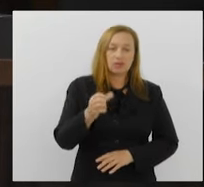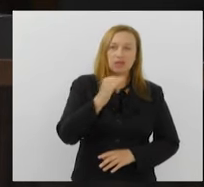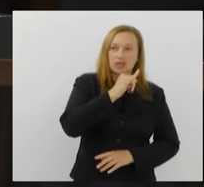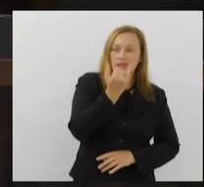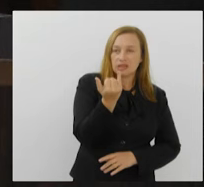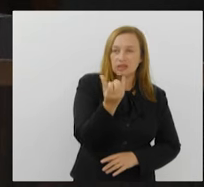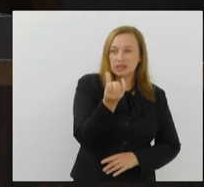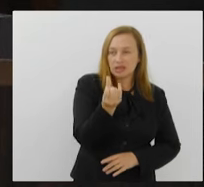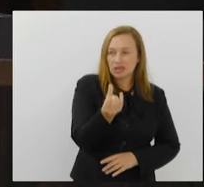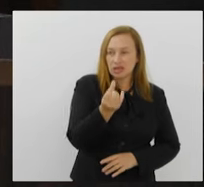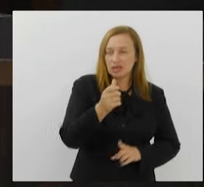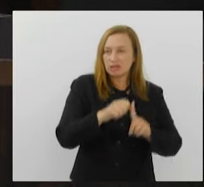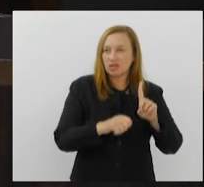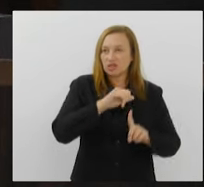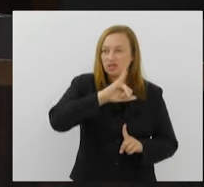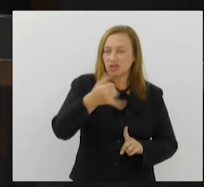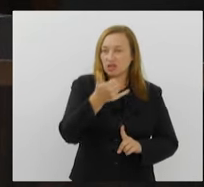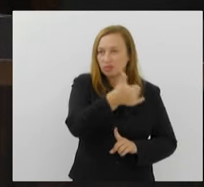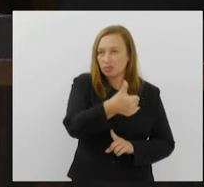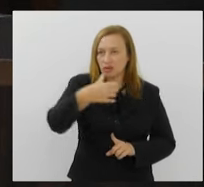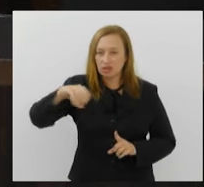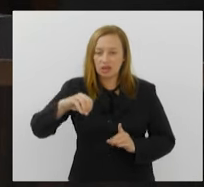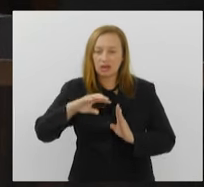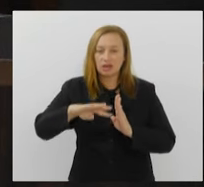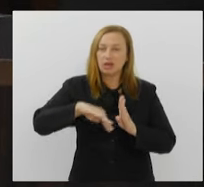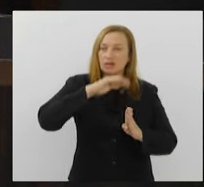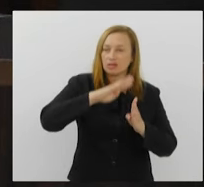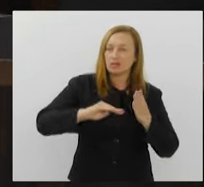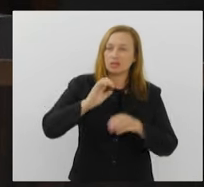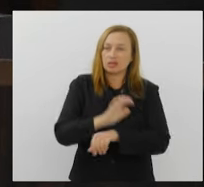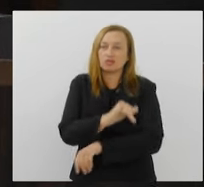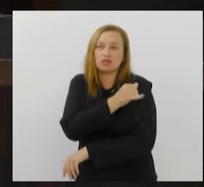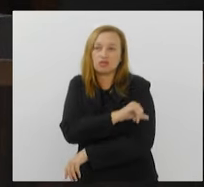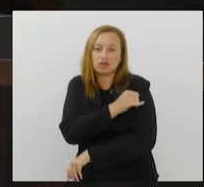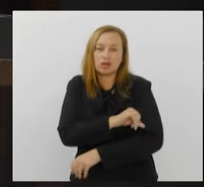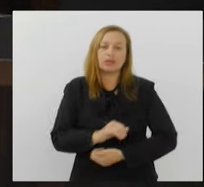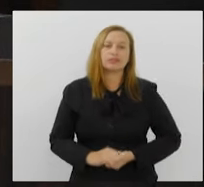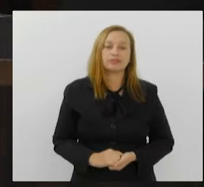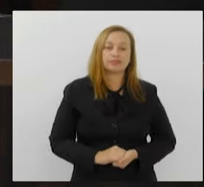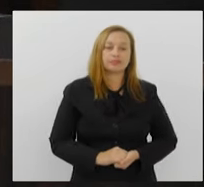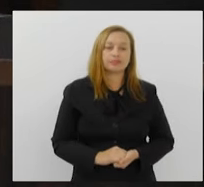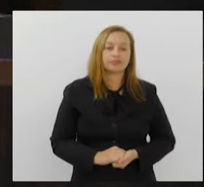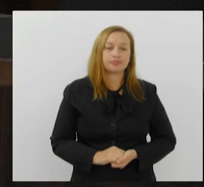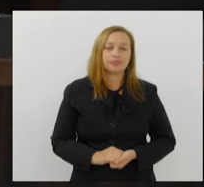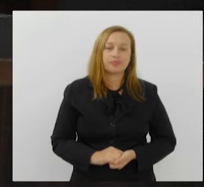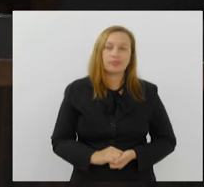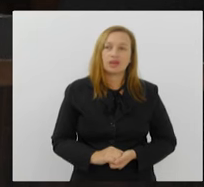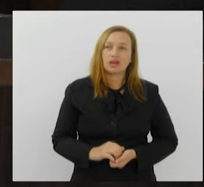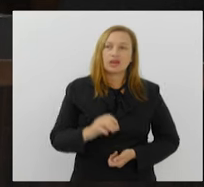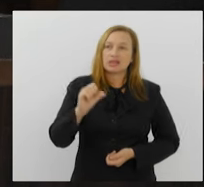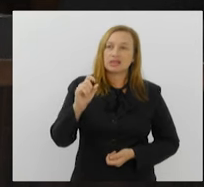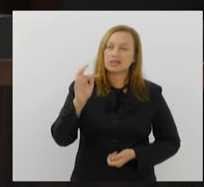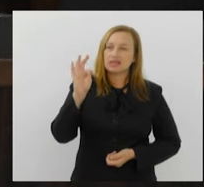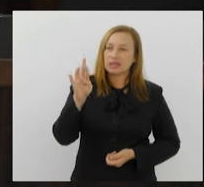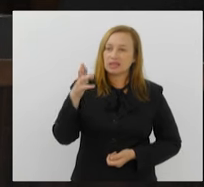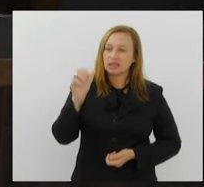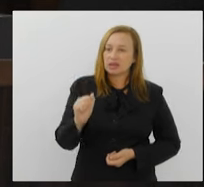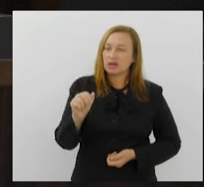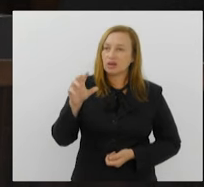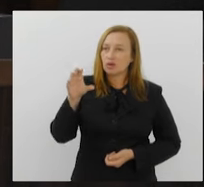5.645, de 6 de janeiro de 2010, incluindo no calendário oficial do Estado do Rio de Janeiro o evento Santa Cruz, meu bairro